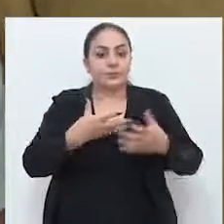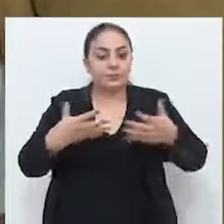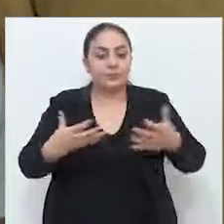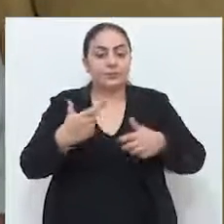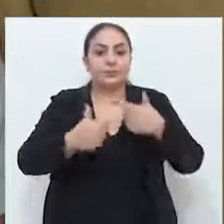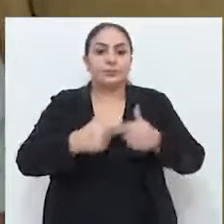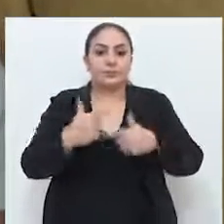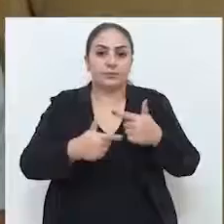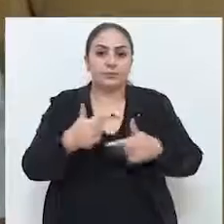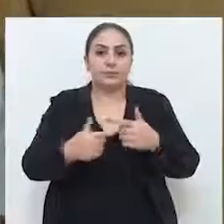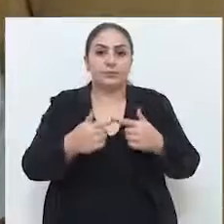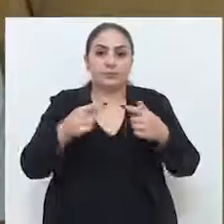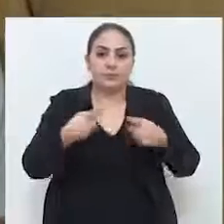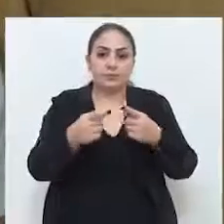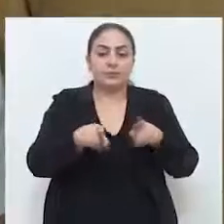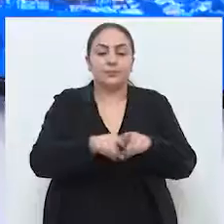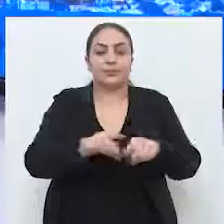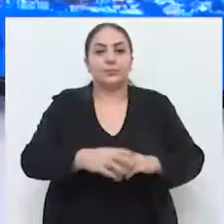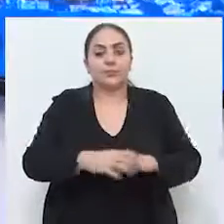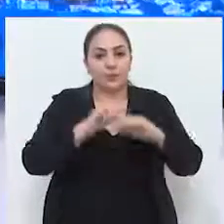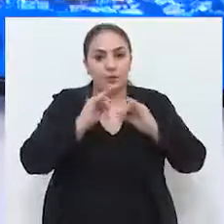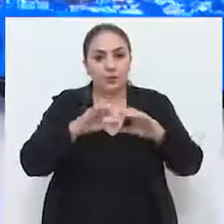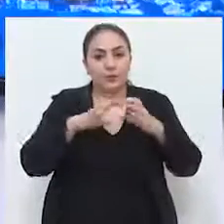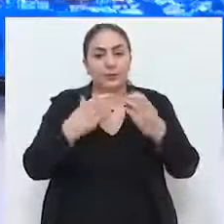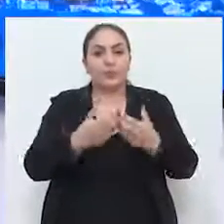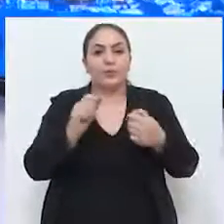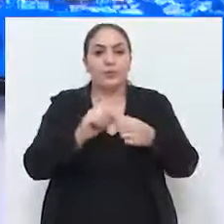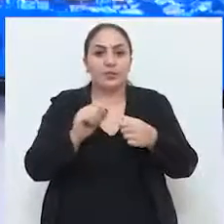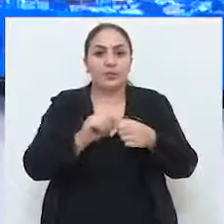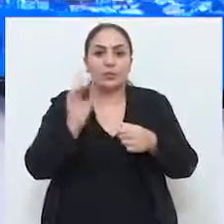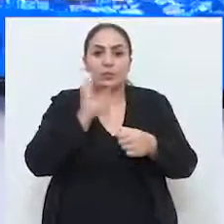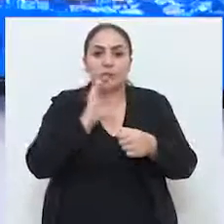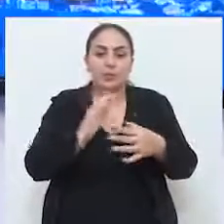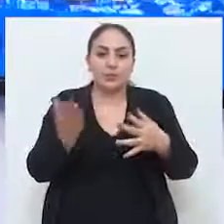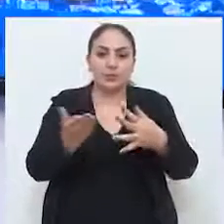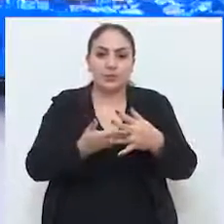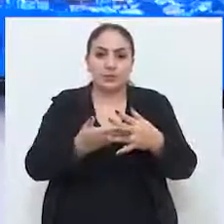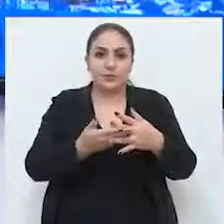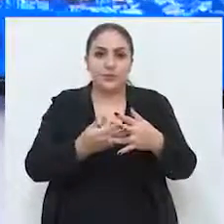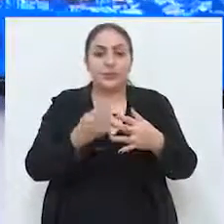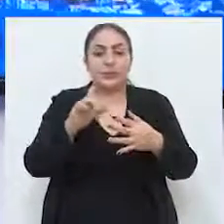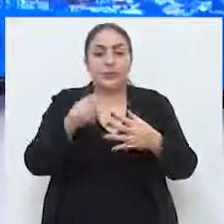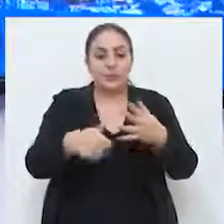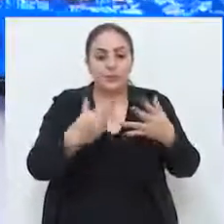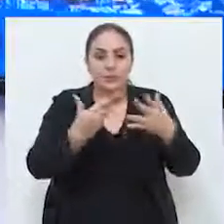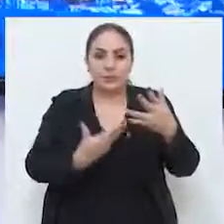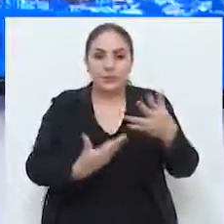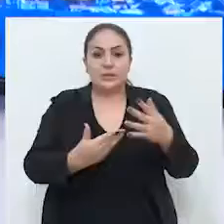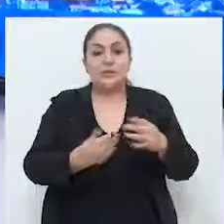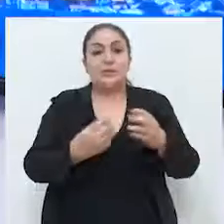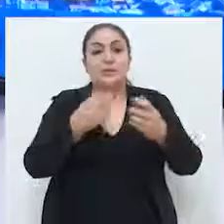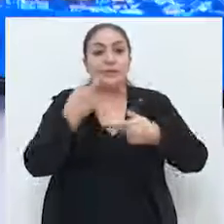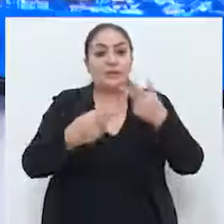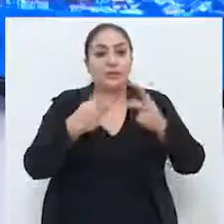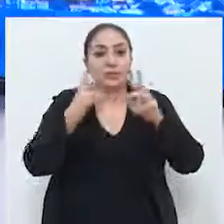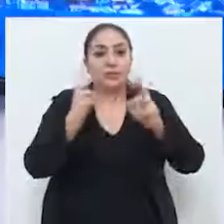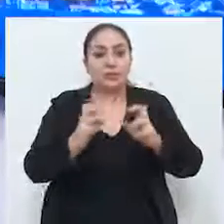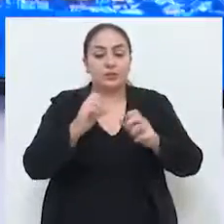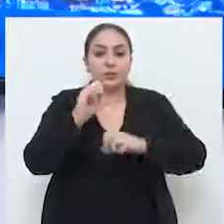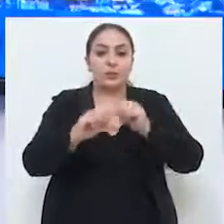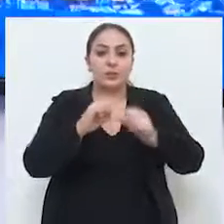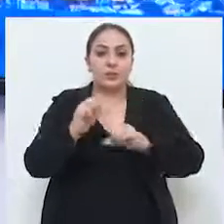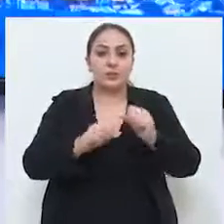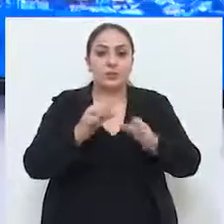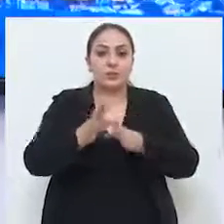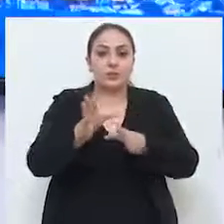grande trabalho pela frente e um grande desafio também. O Jornal da Câmara faz agora um rápido intervalo e no segundo bloco segue falando sobre